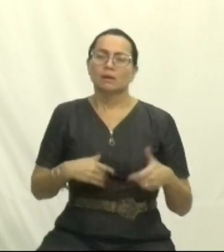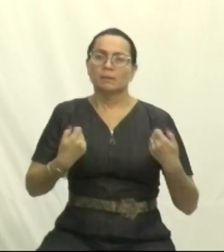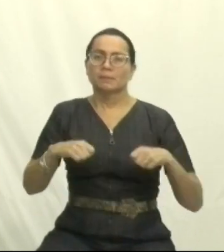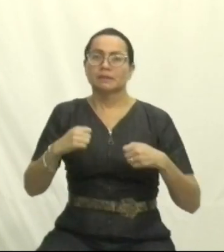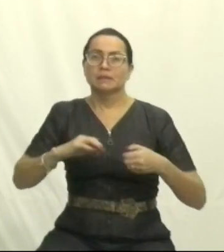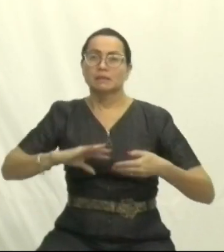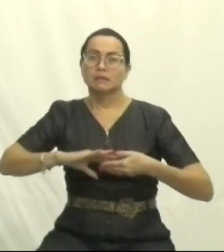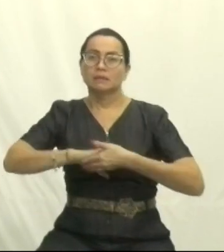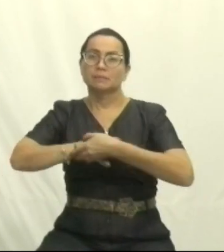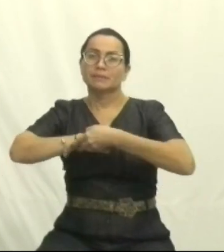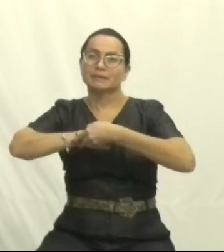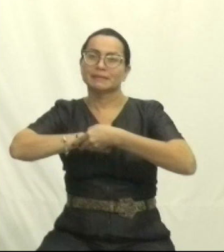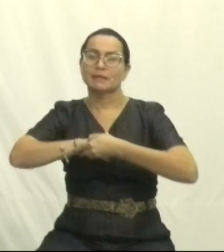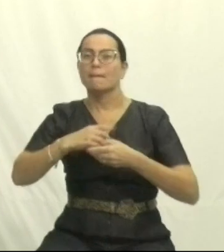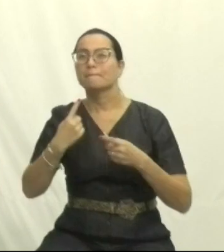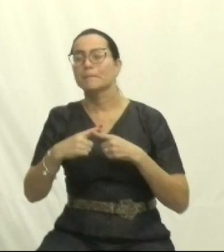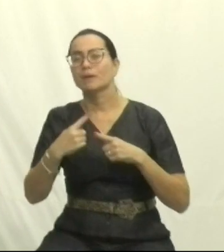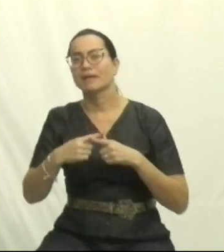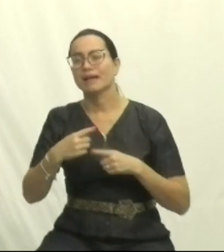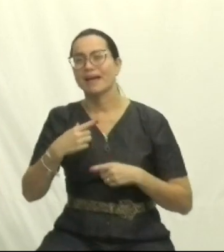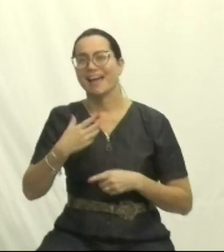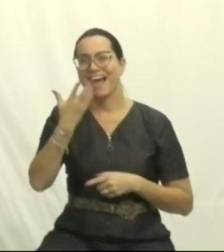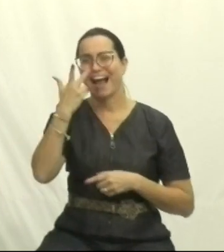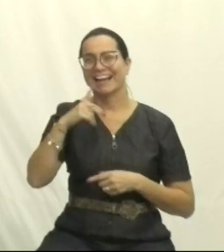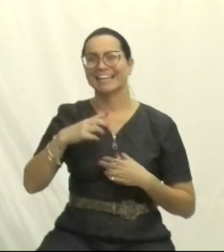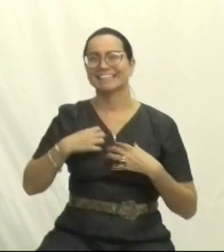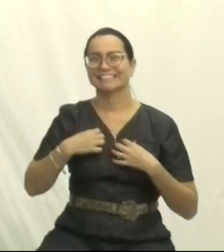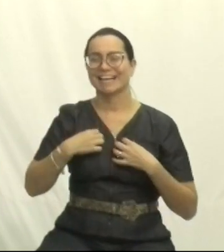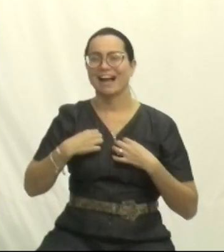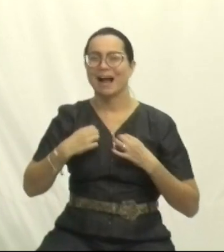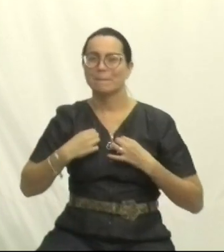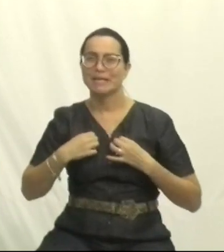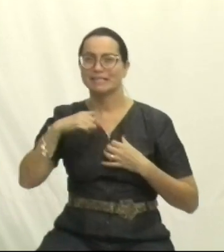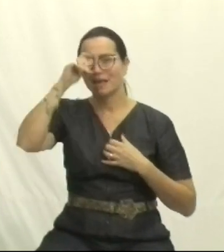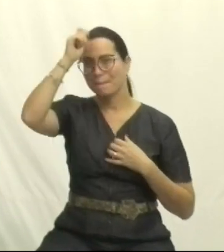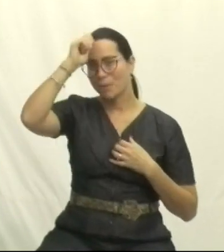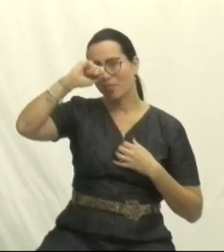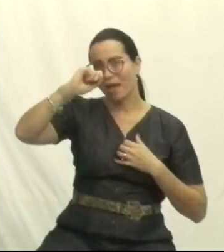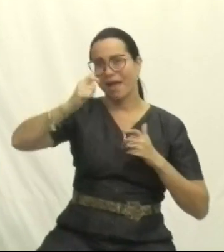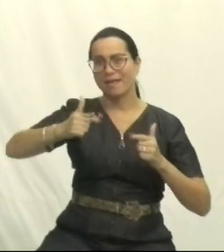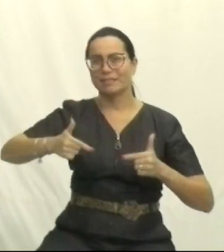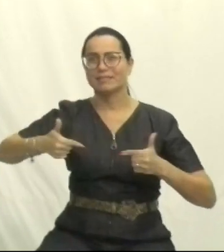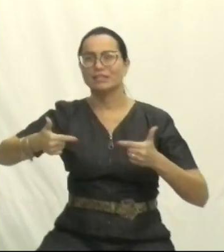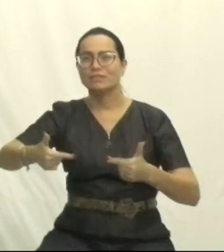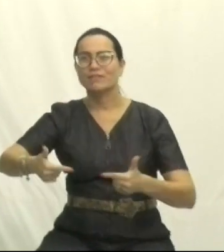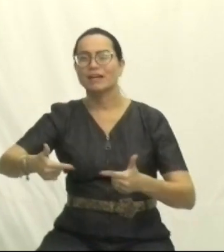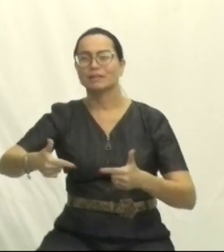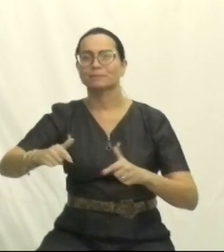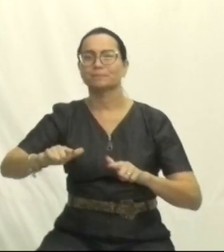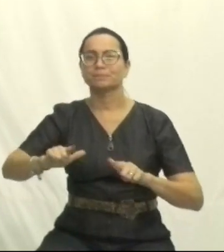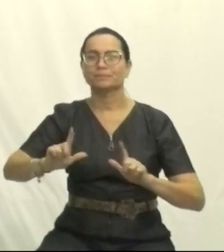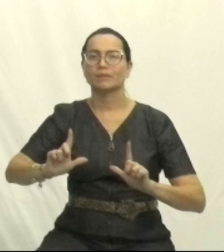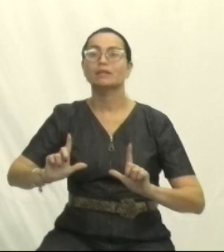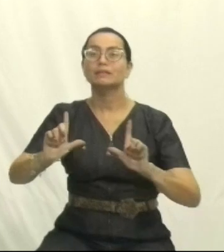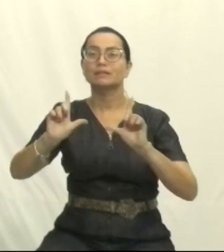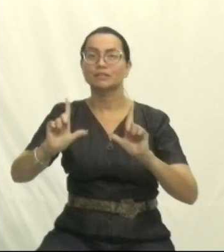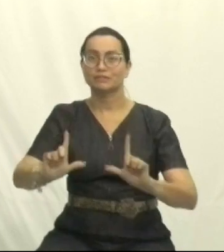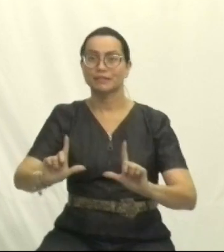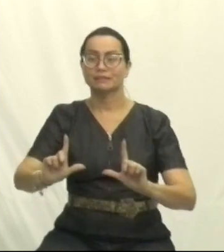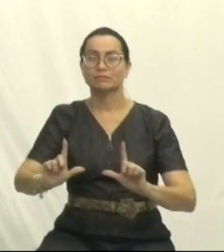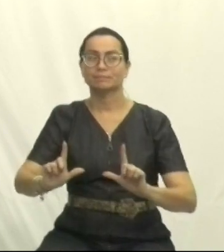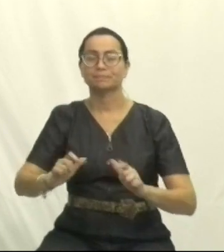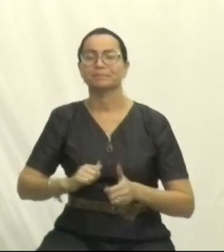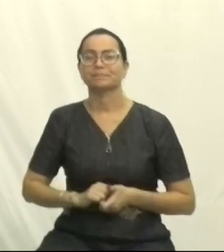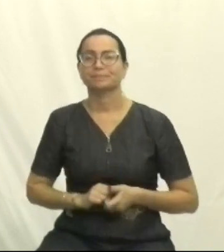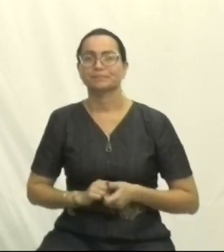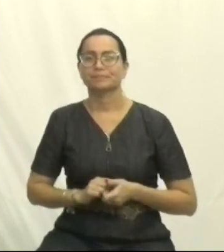criança ela ganha uma camiseta e ganha um boné e ganha um certificado. Então, esse custo a gente normalmente busca com as empresas patrocinadoras,